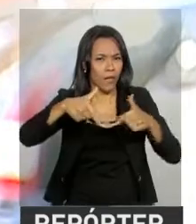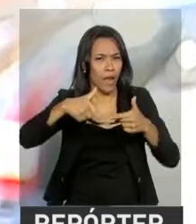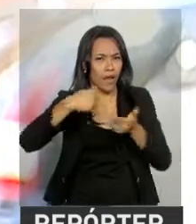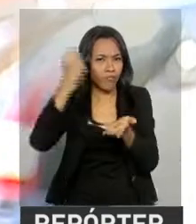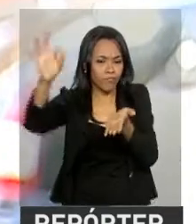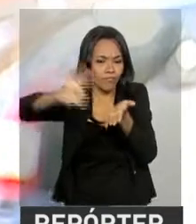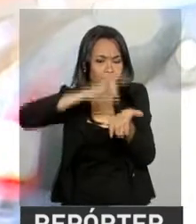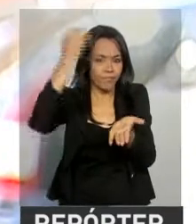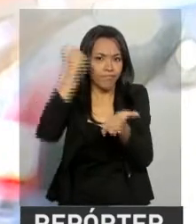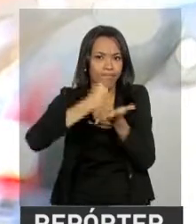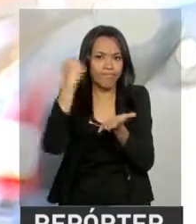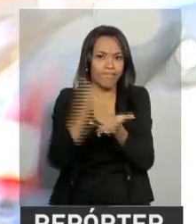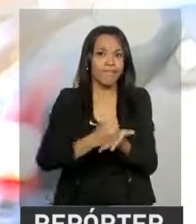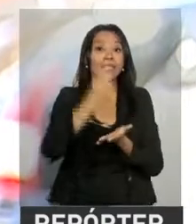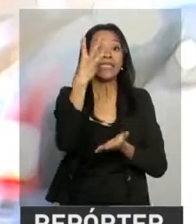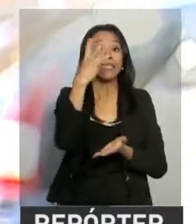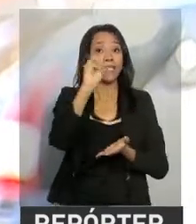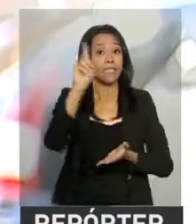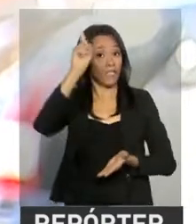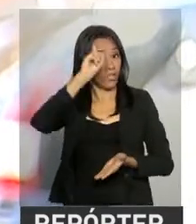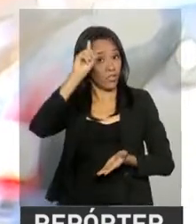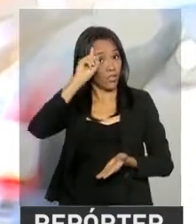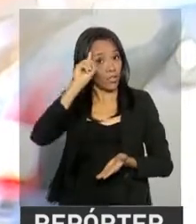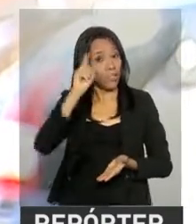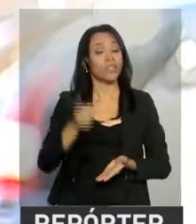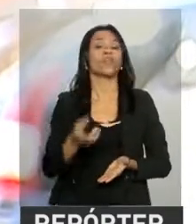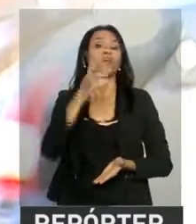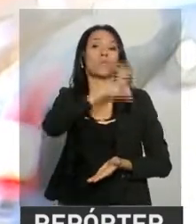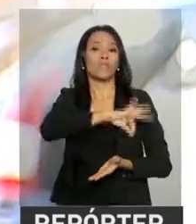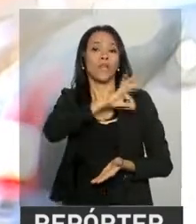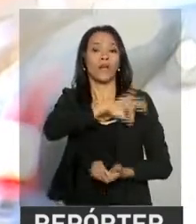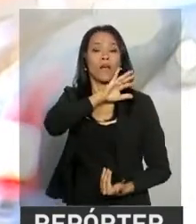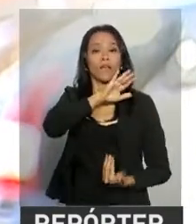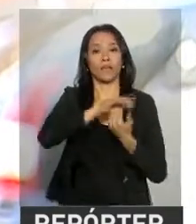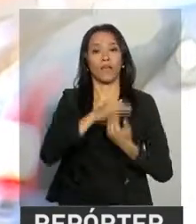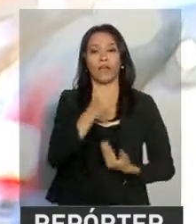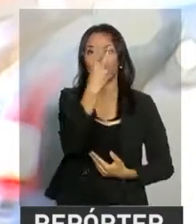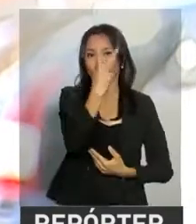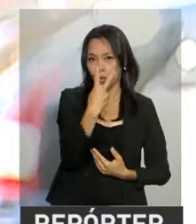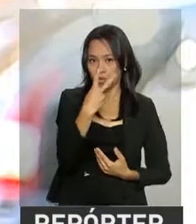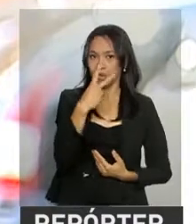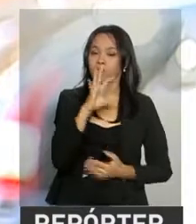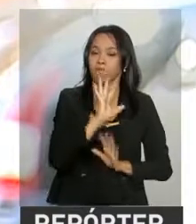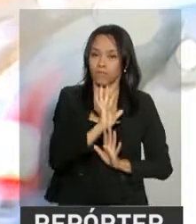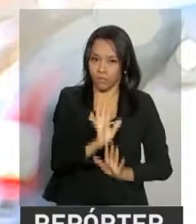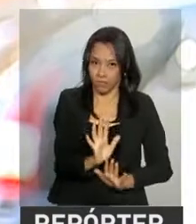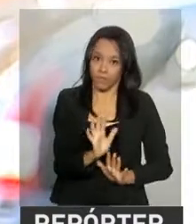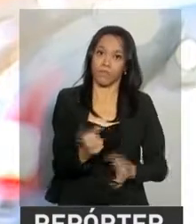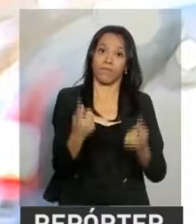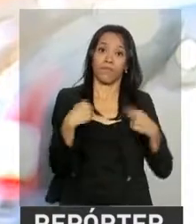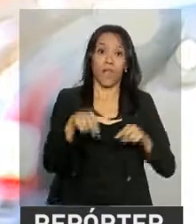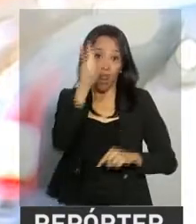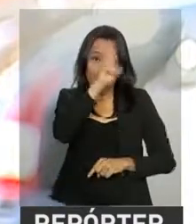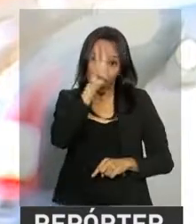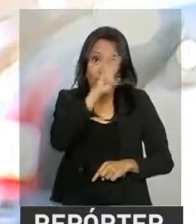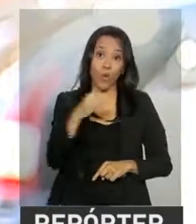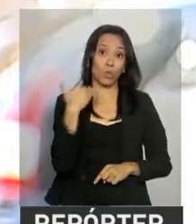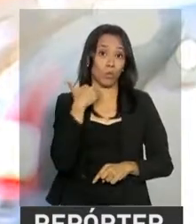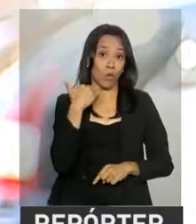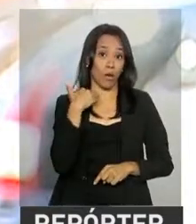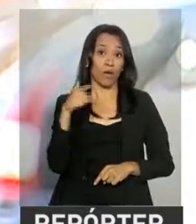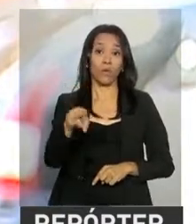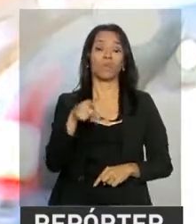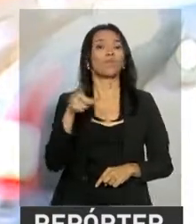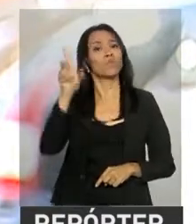por pelo menos 30 dias com remuneração média mensal de até dois salários mínimos lembrando que os bancos não vão estar